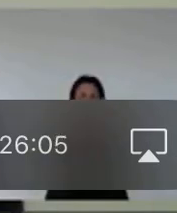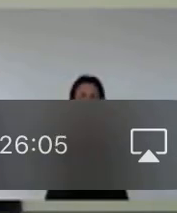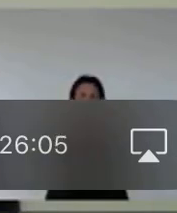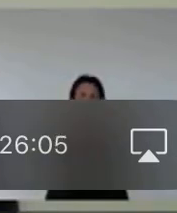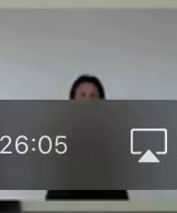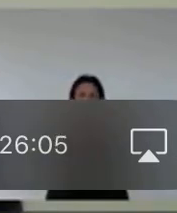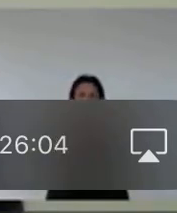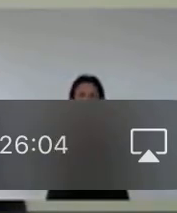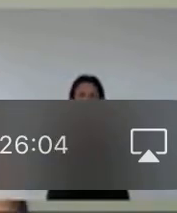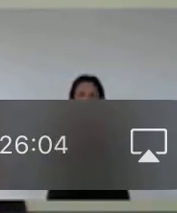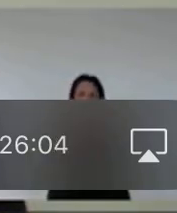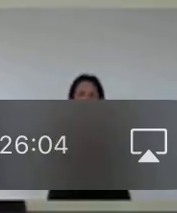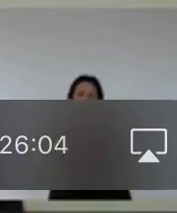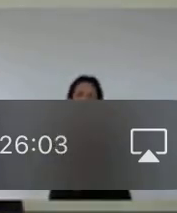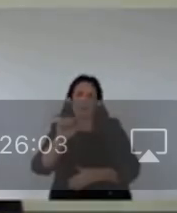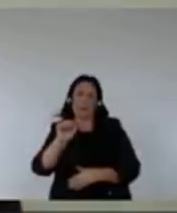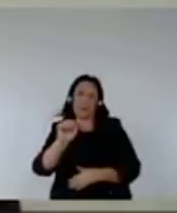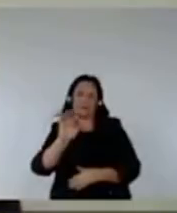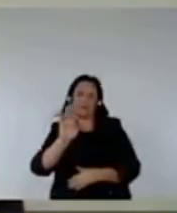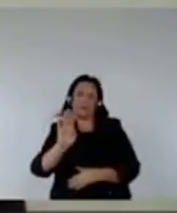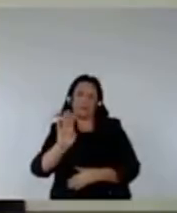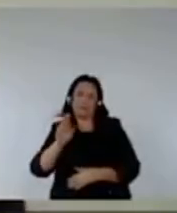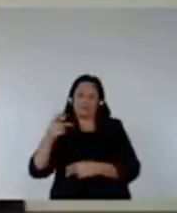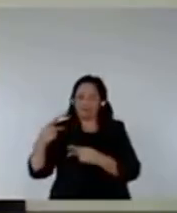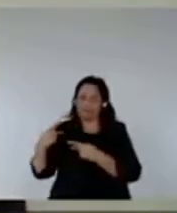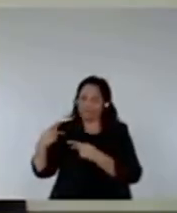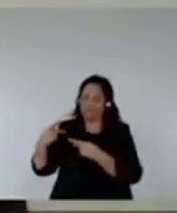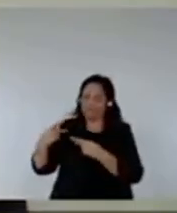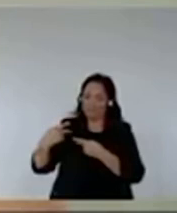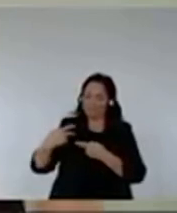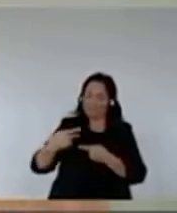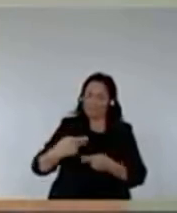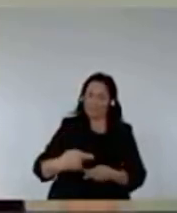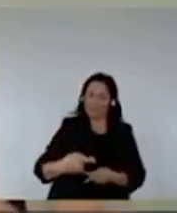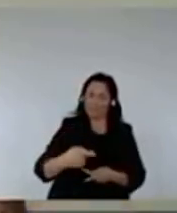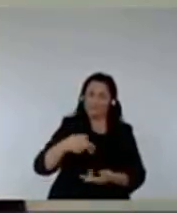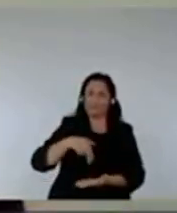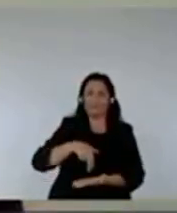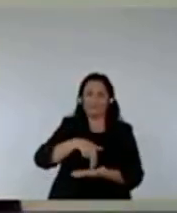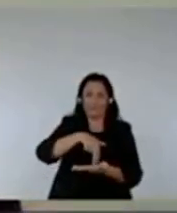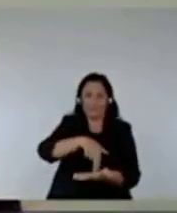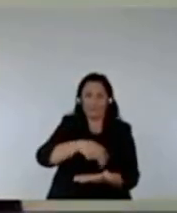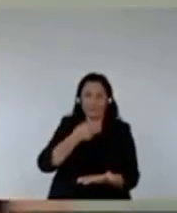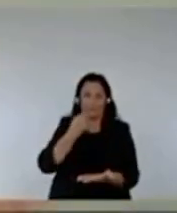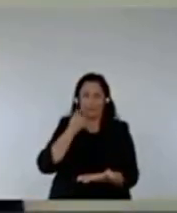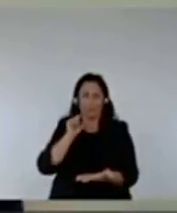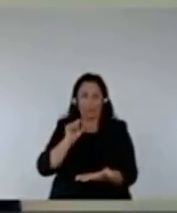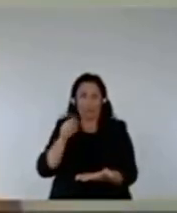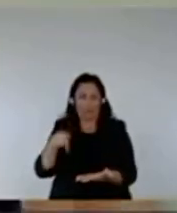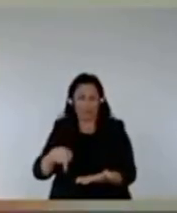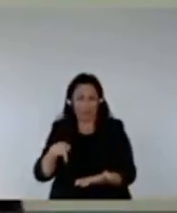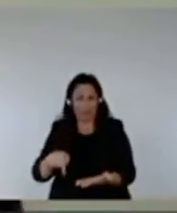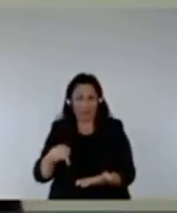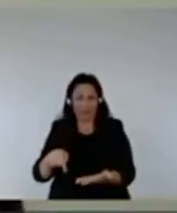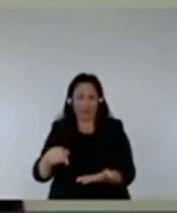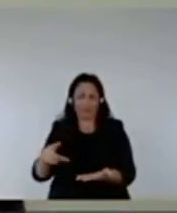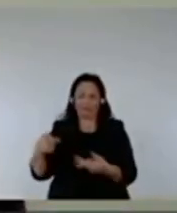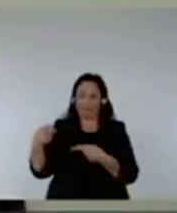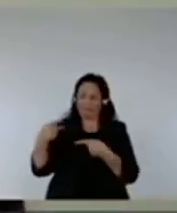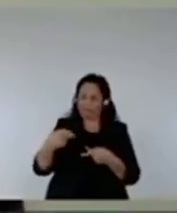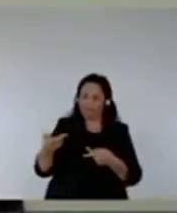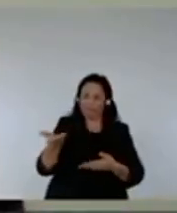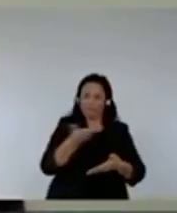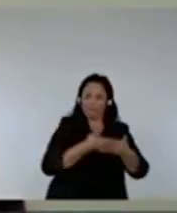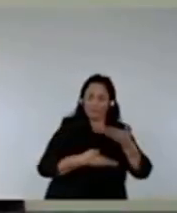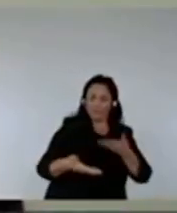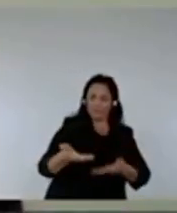generosidade da OAB, da comissão organizadora, por estar me convidando para dividir